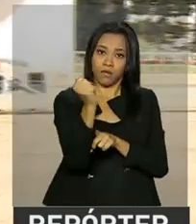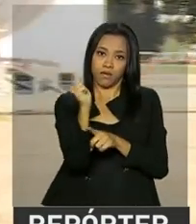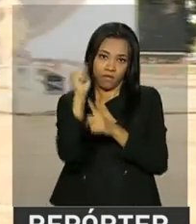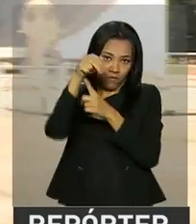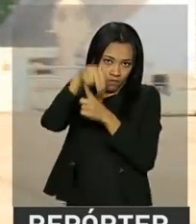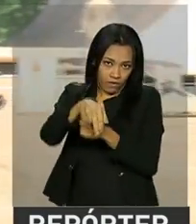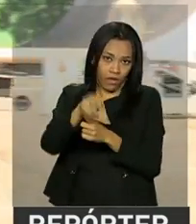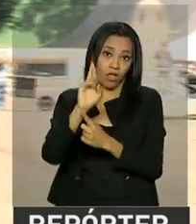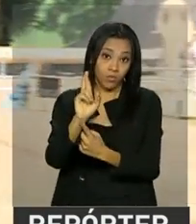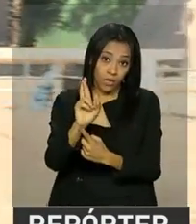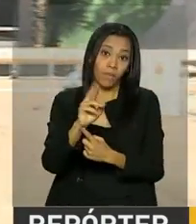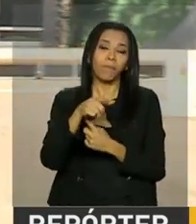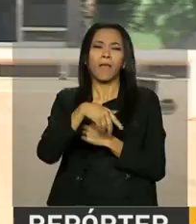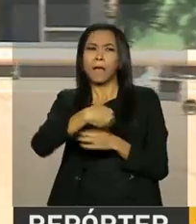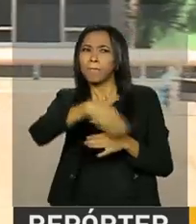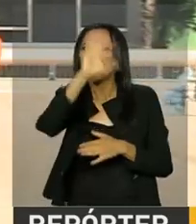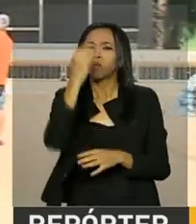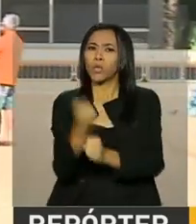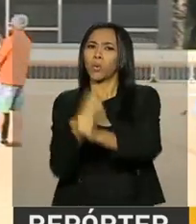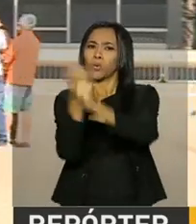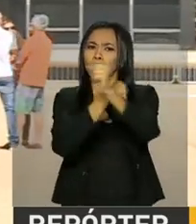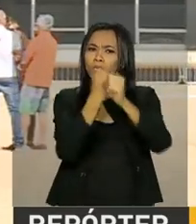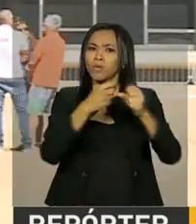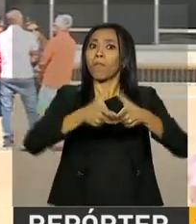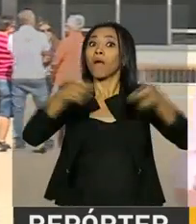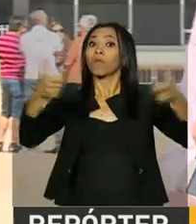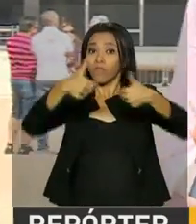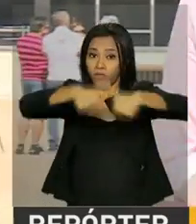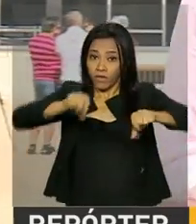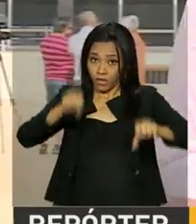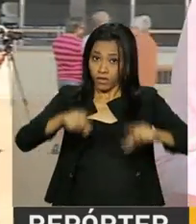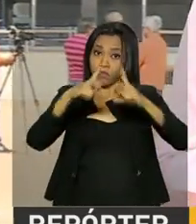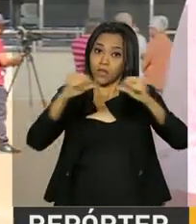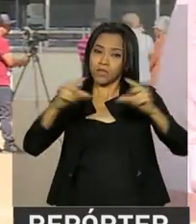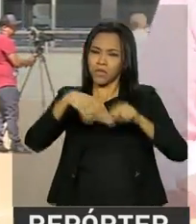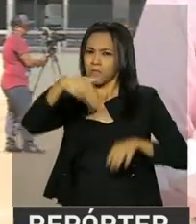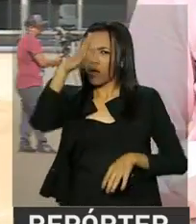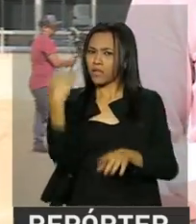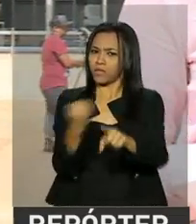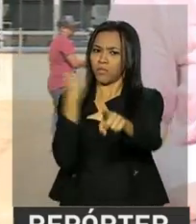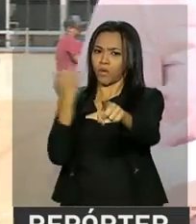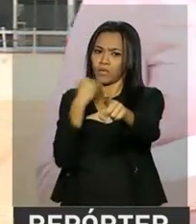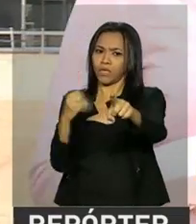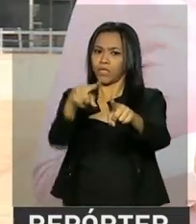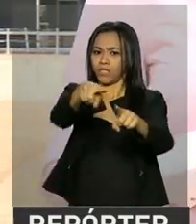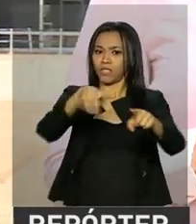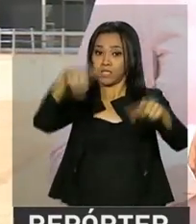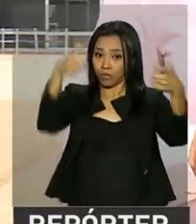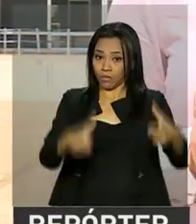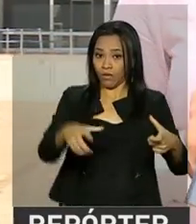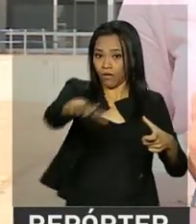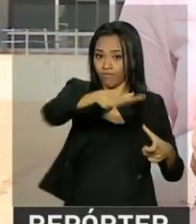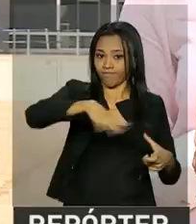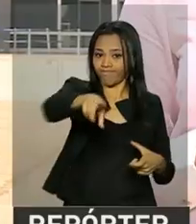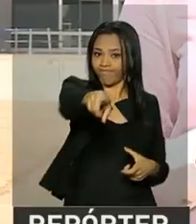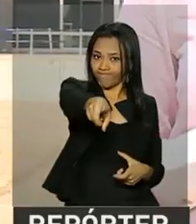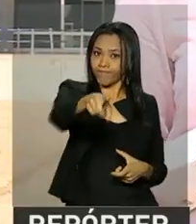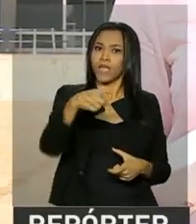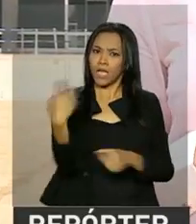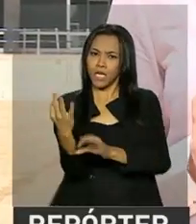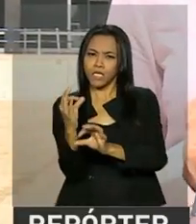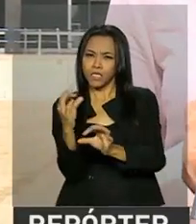a maior parte das obras de oscar niemeyer fica aqui em brasília entre as mais importantes está a praça dos três poderes o arquiteto